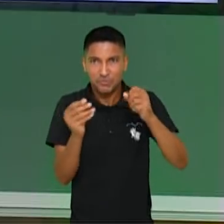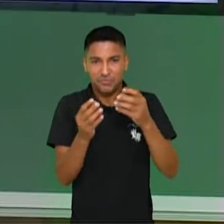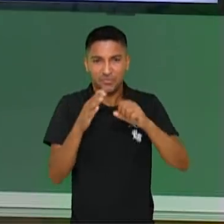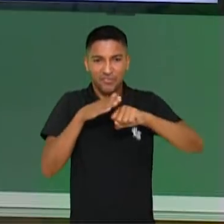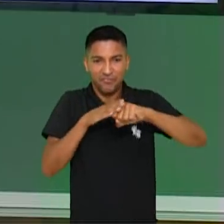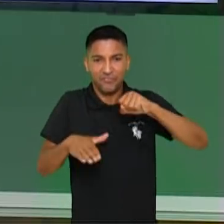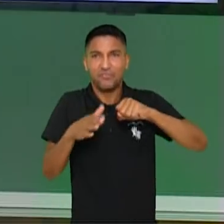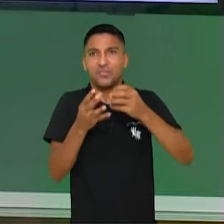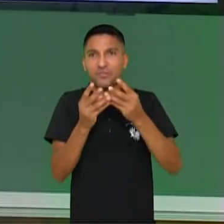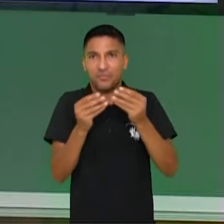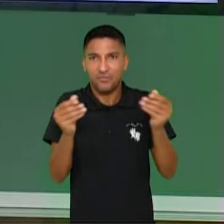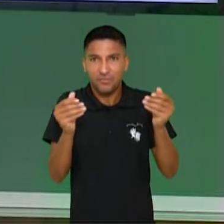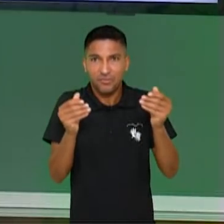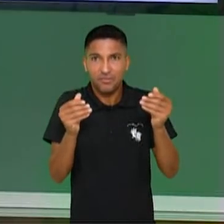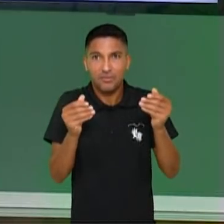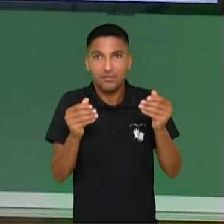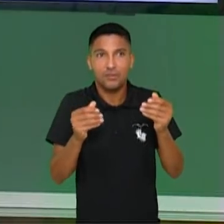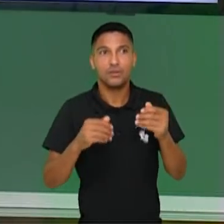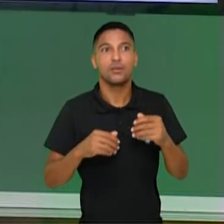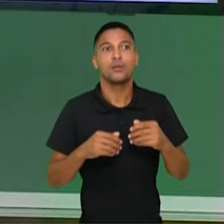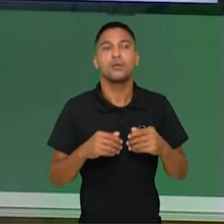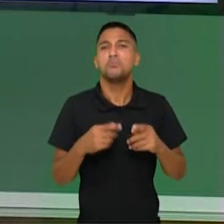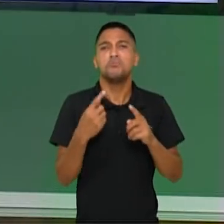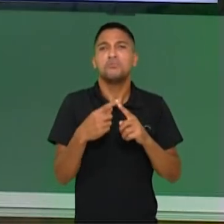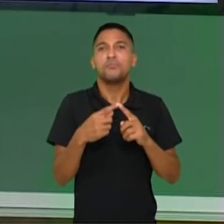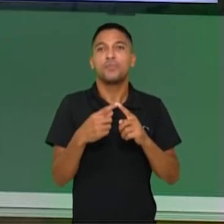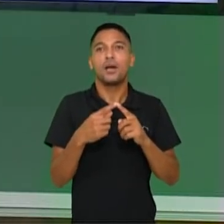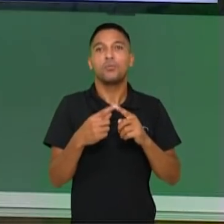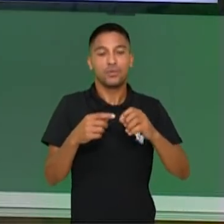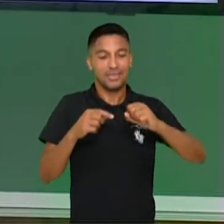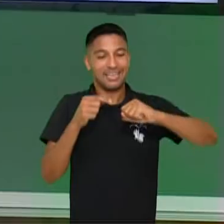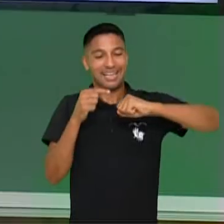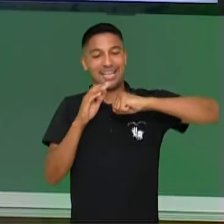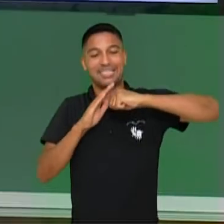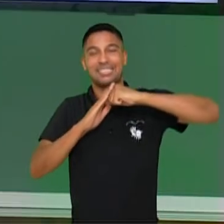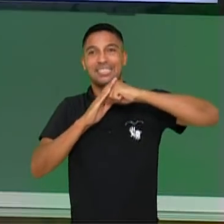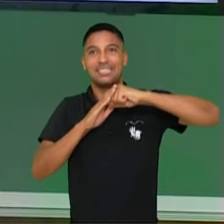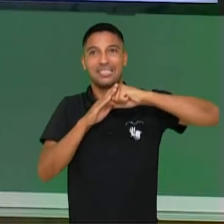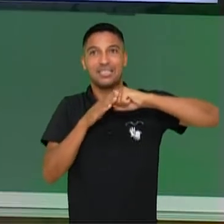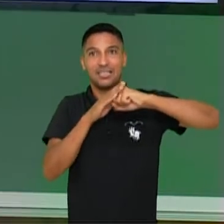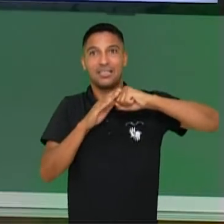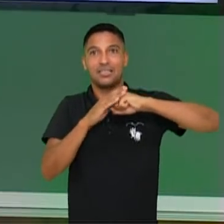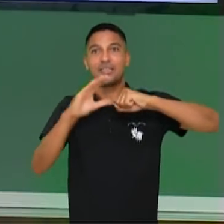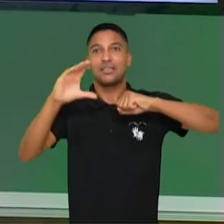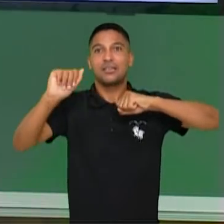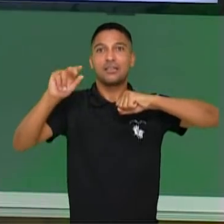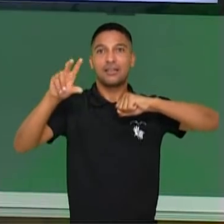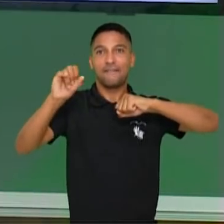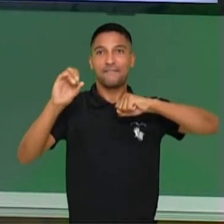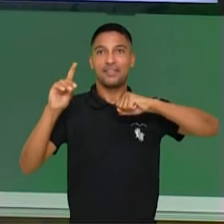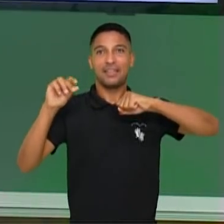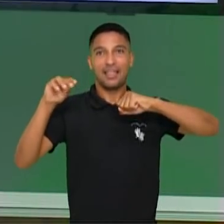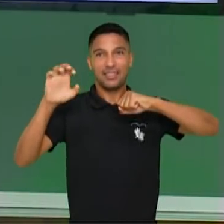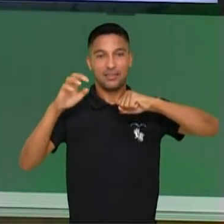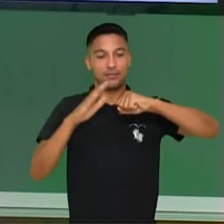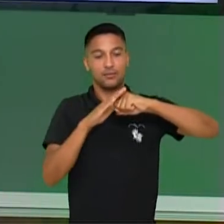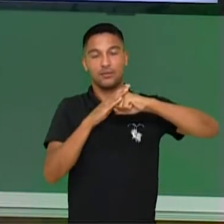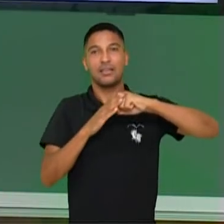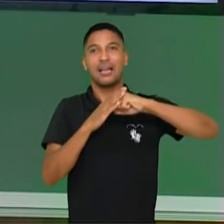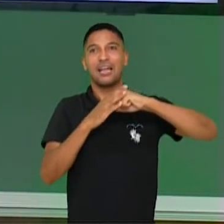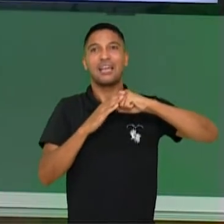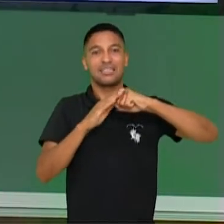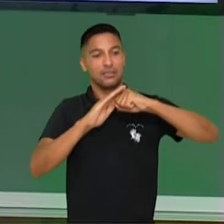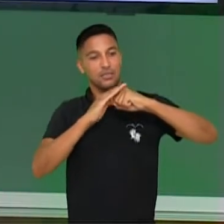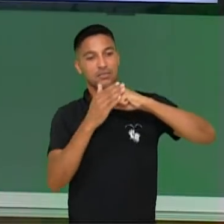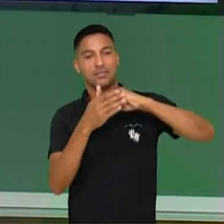Nas articulações existe uma cavidade forrada interiormente pela membrana sinovial, a qual secreta